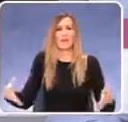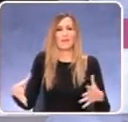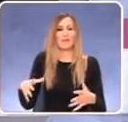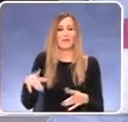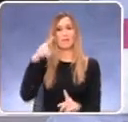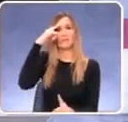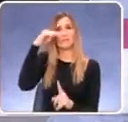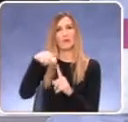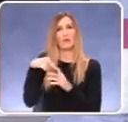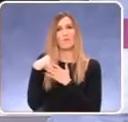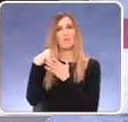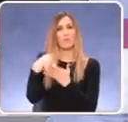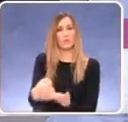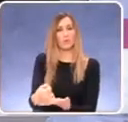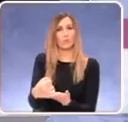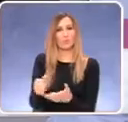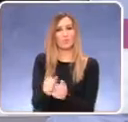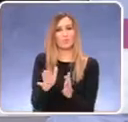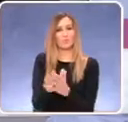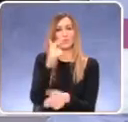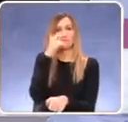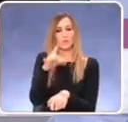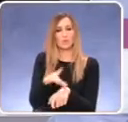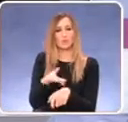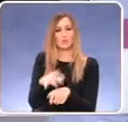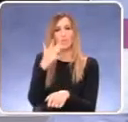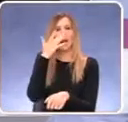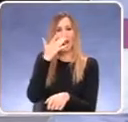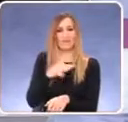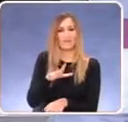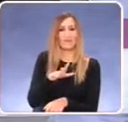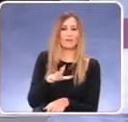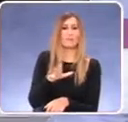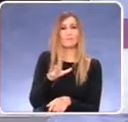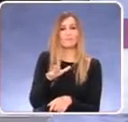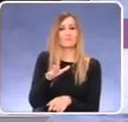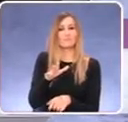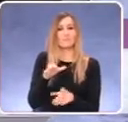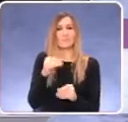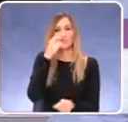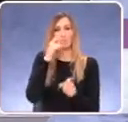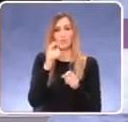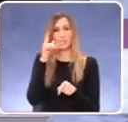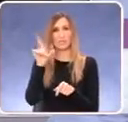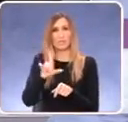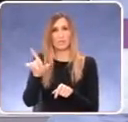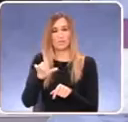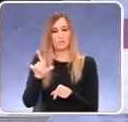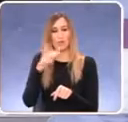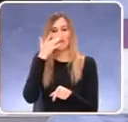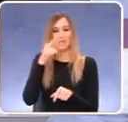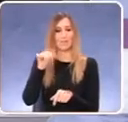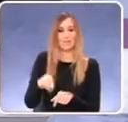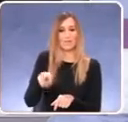para o apoio de todos os nossos pacientes da África Sub-Austral. Nós temos muitos pacientes aqui em Lisboa da África do Sul,